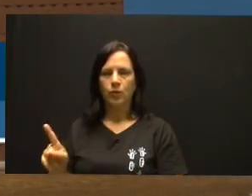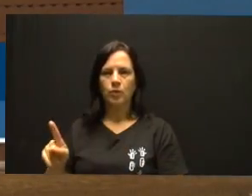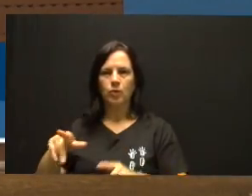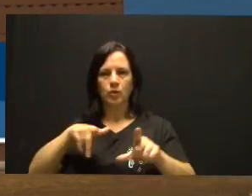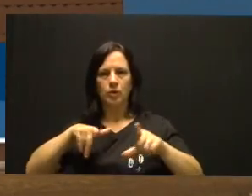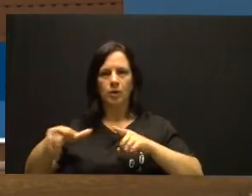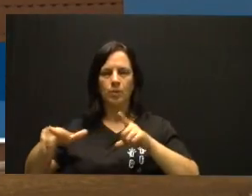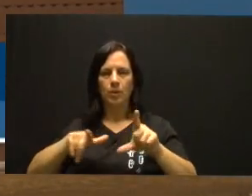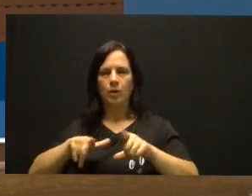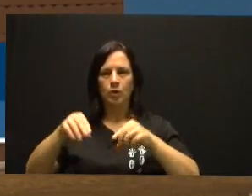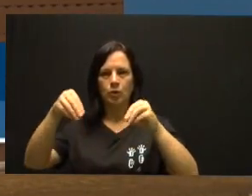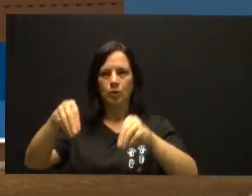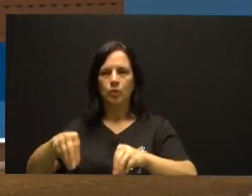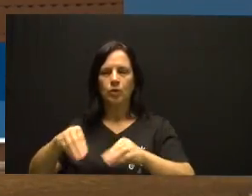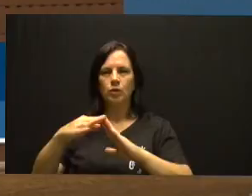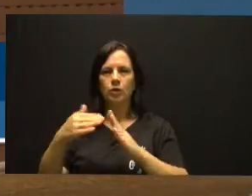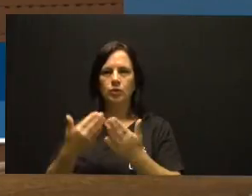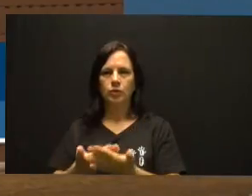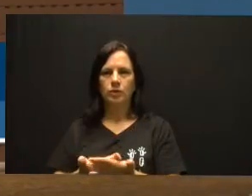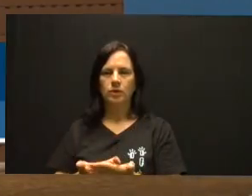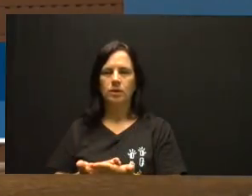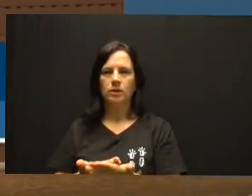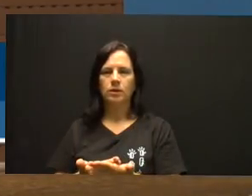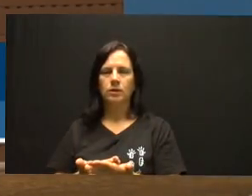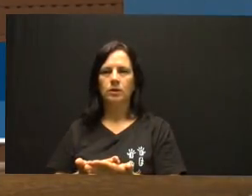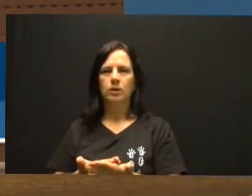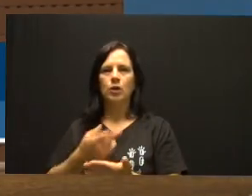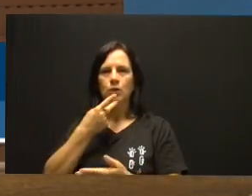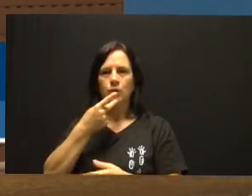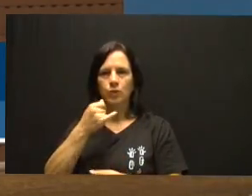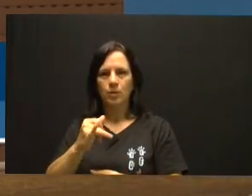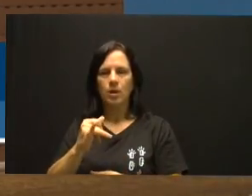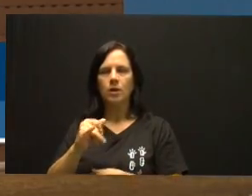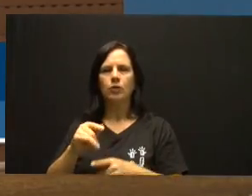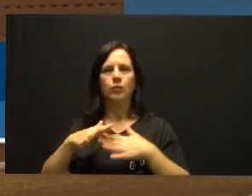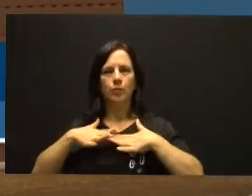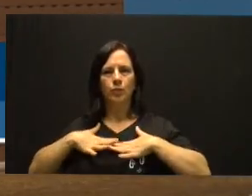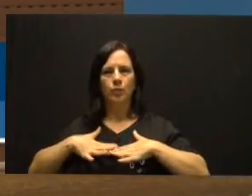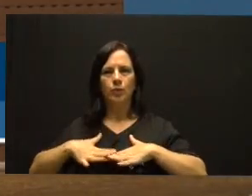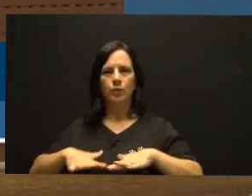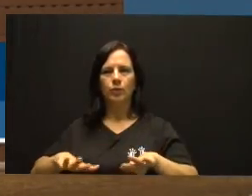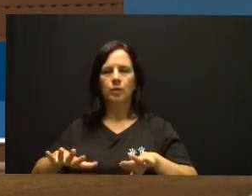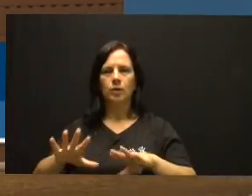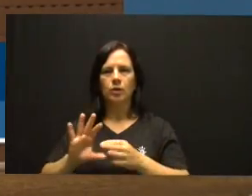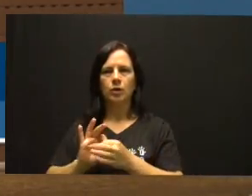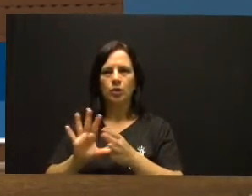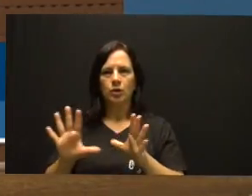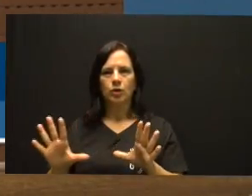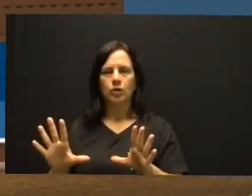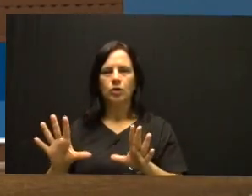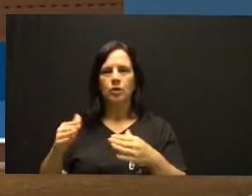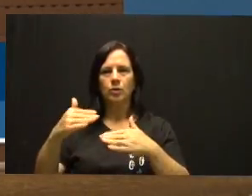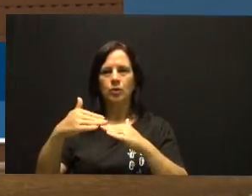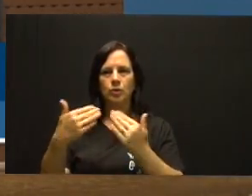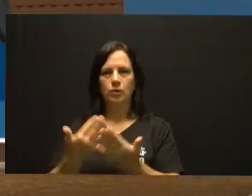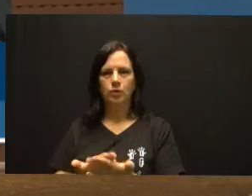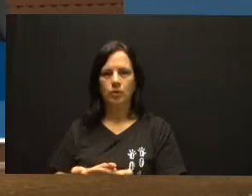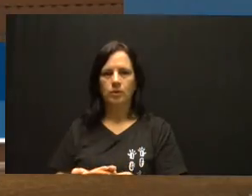funcionários que atuam naquele local adequado e os pais que fiquem tranquilos em deixar seus filhos naquele